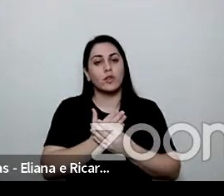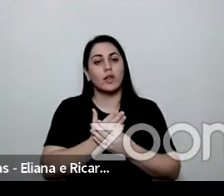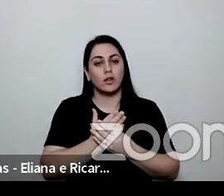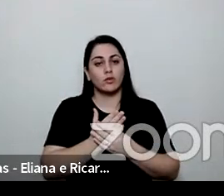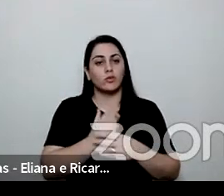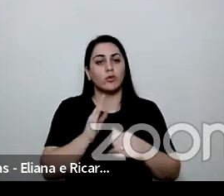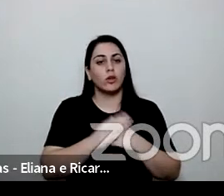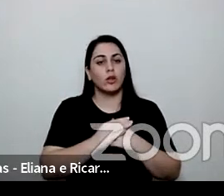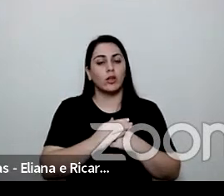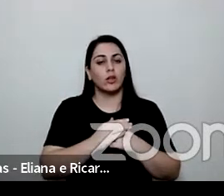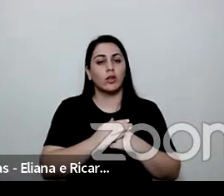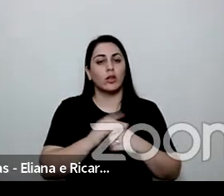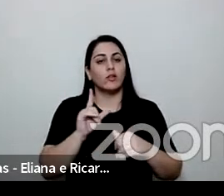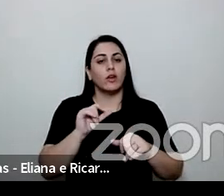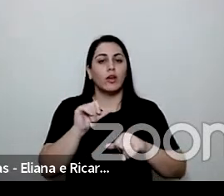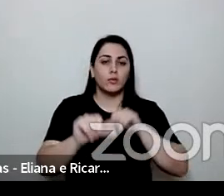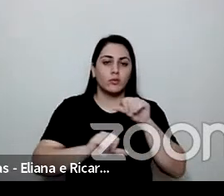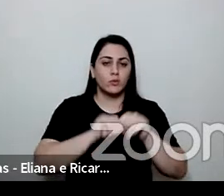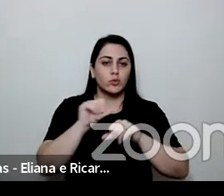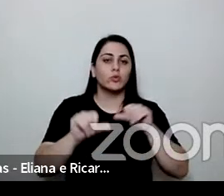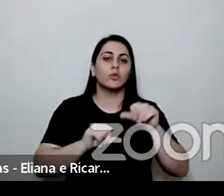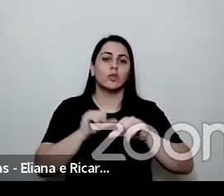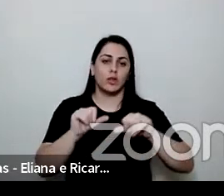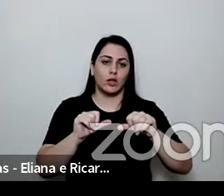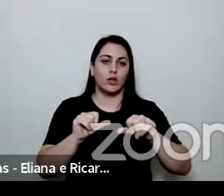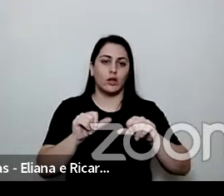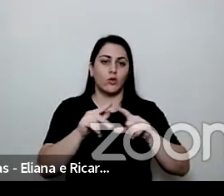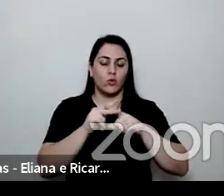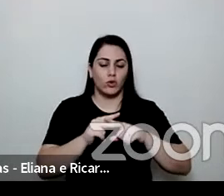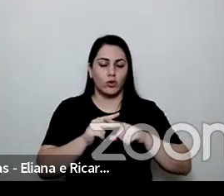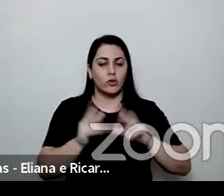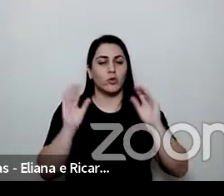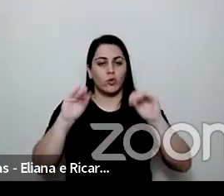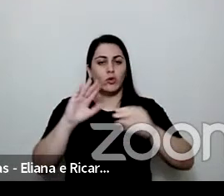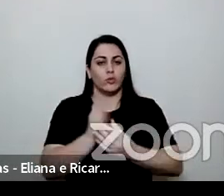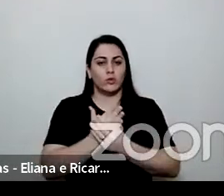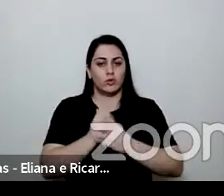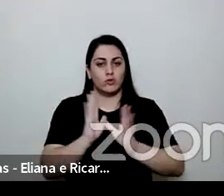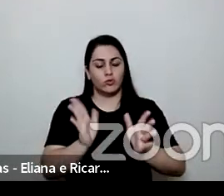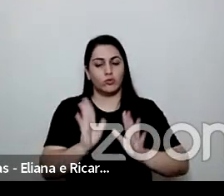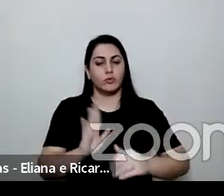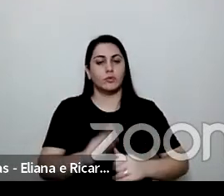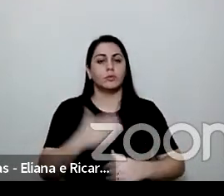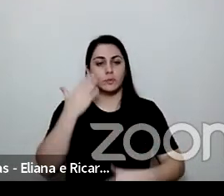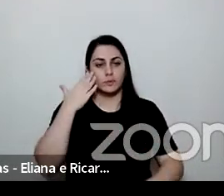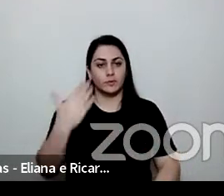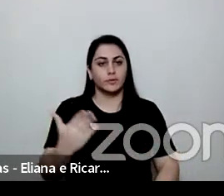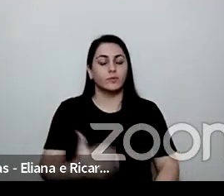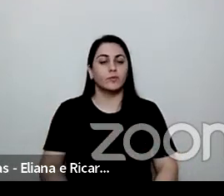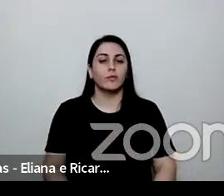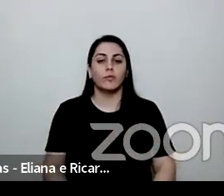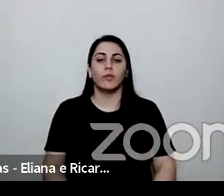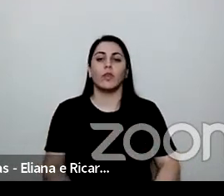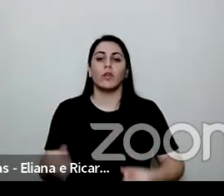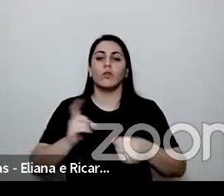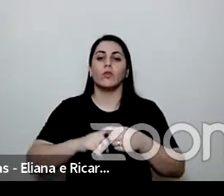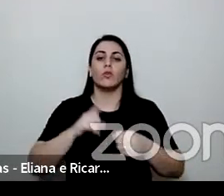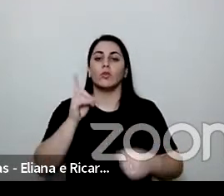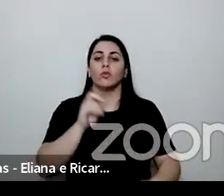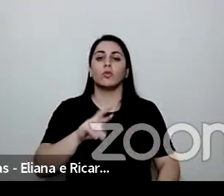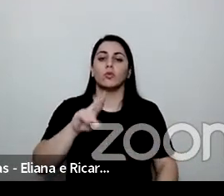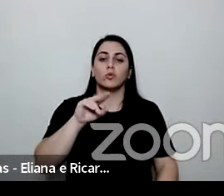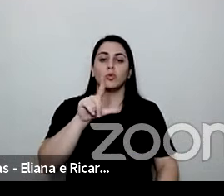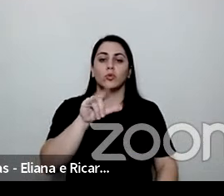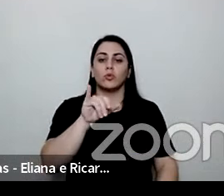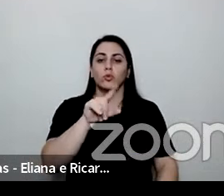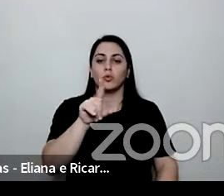vai apenas ratificar ou seja aí já lançado nos olhos obrigada doutor eu te devo para a palavra o Doutor Luiz